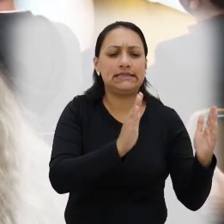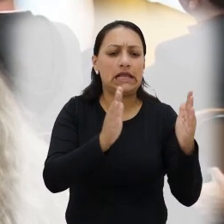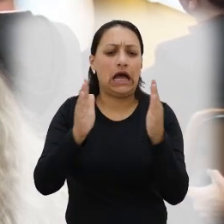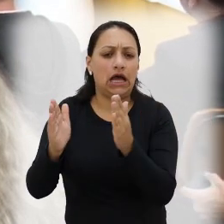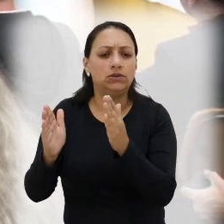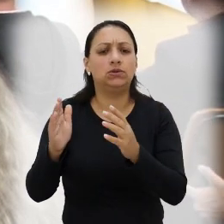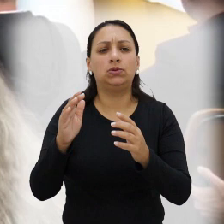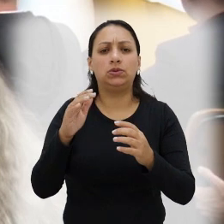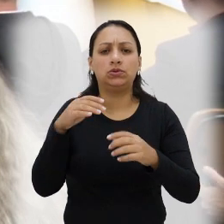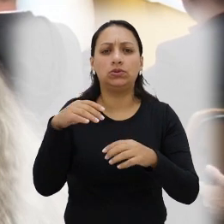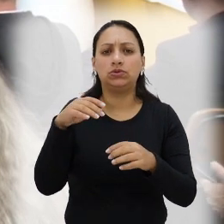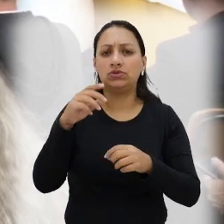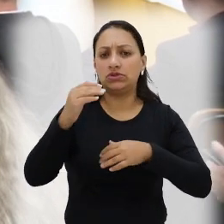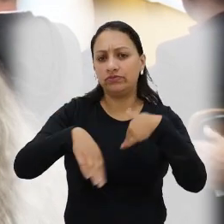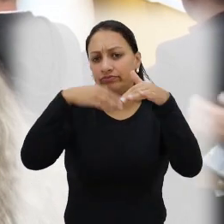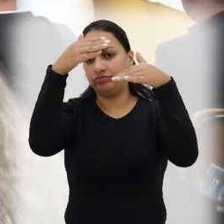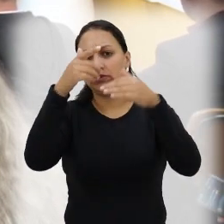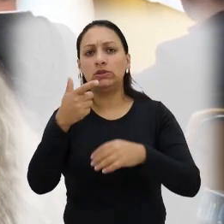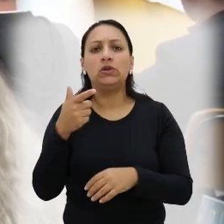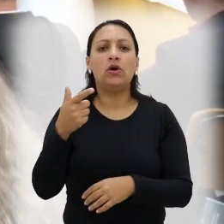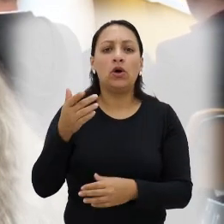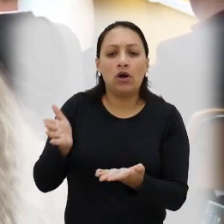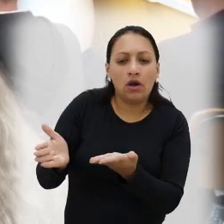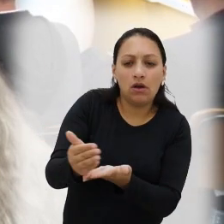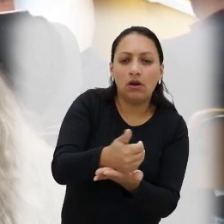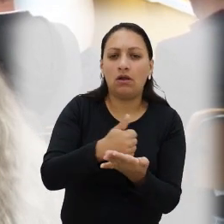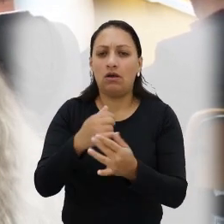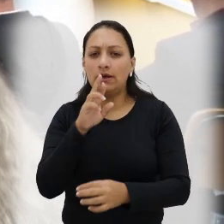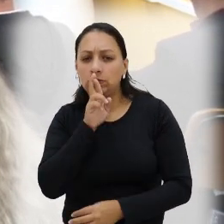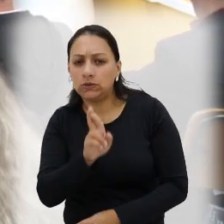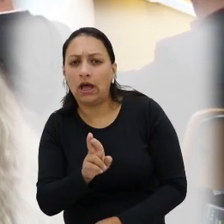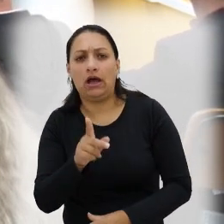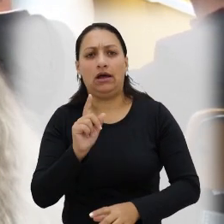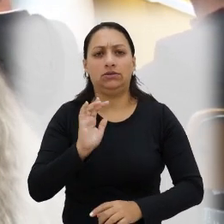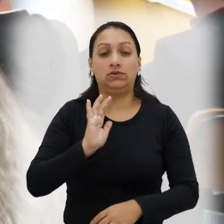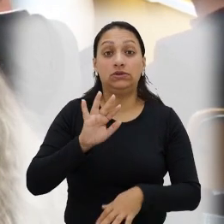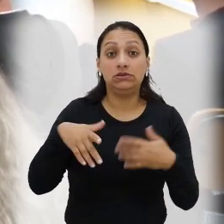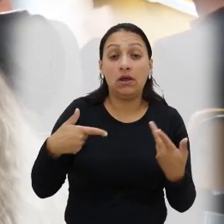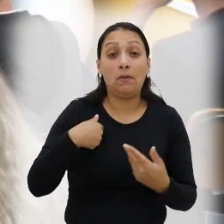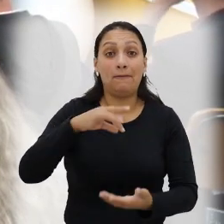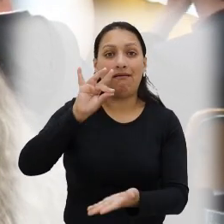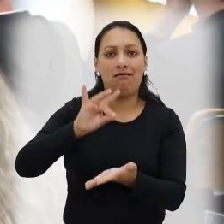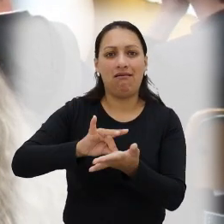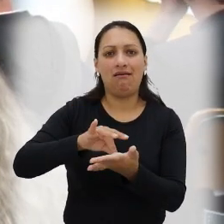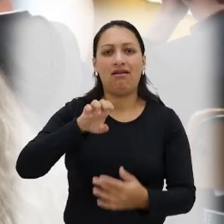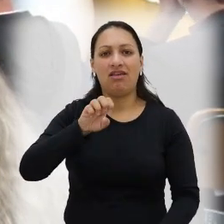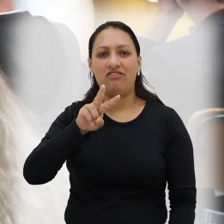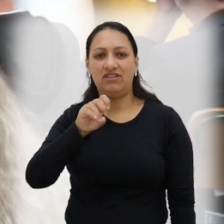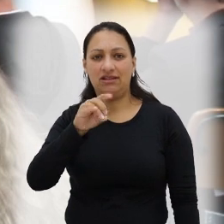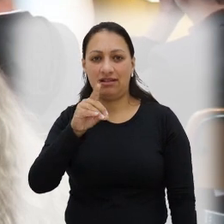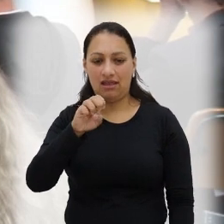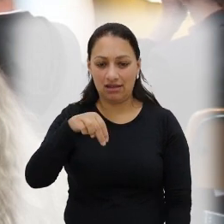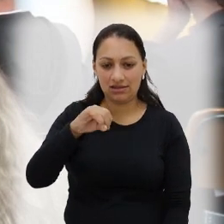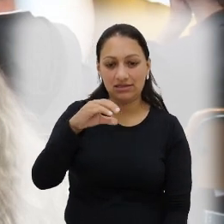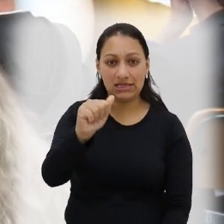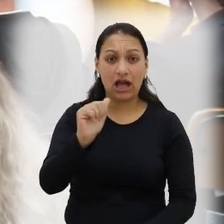desenvolvimento, eu já colhi tais resultados. Isso é uma evidência que pode ser usada para